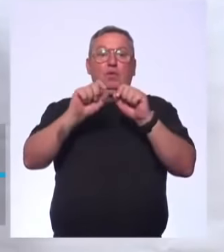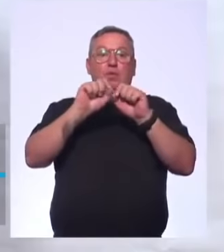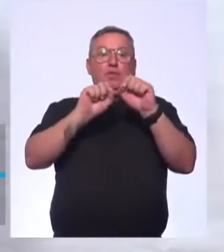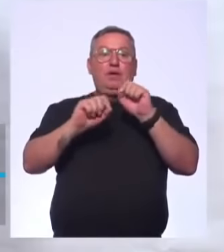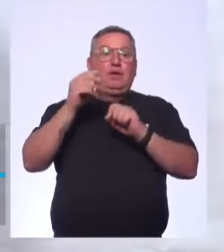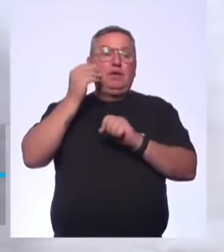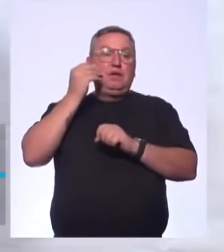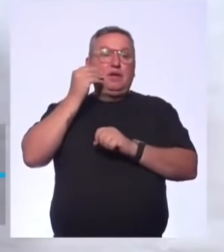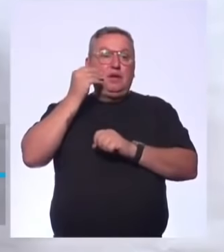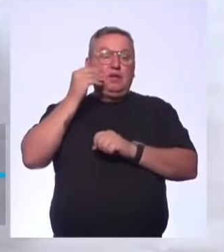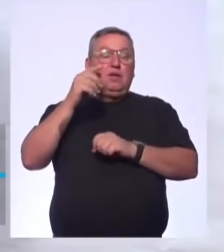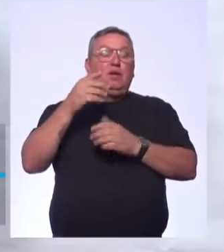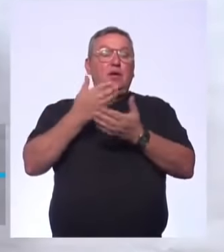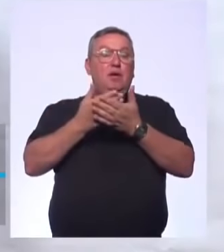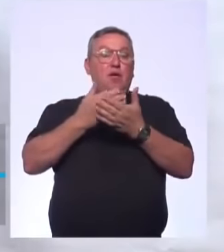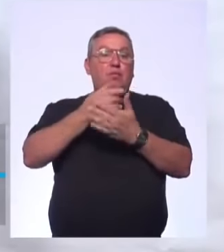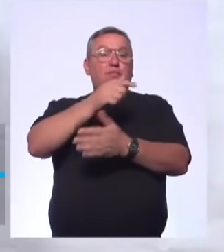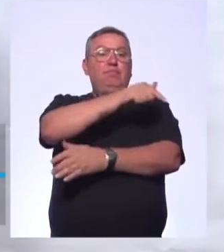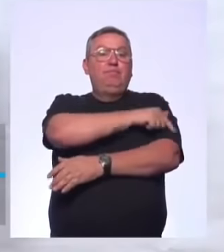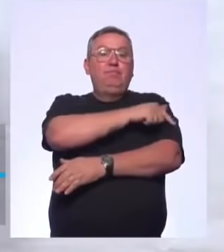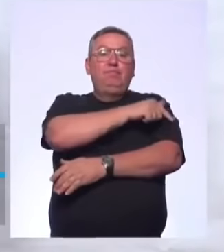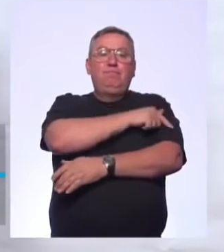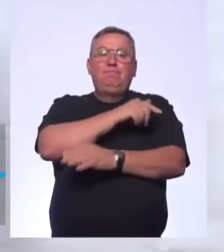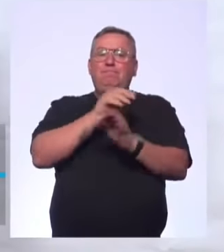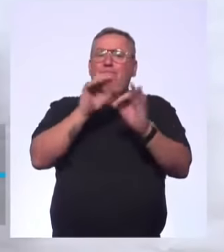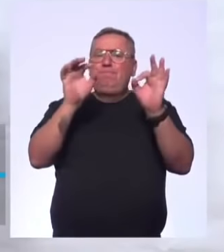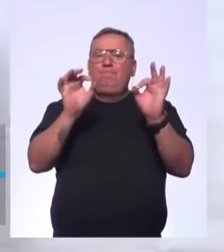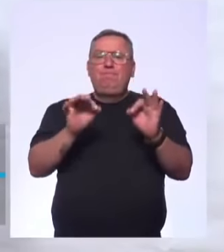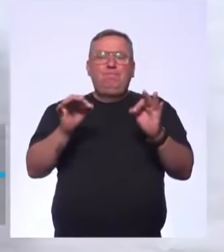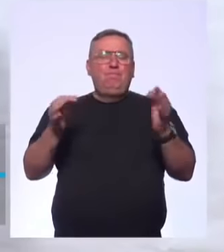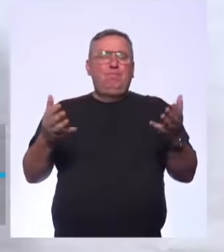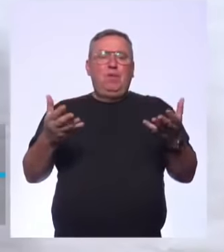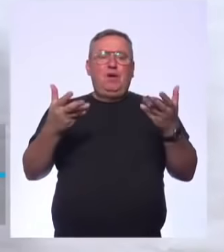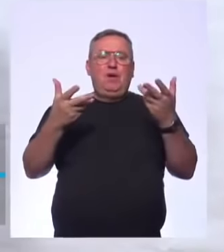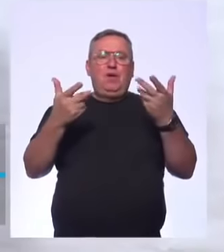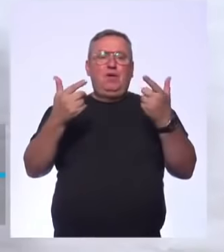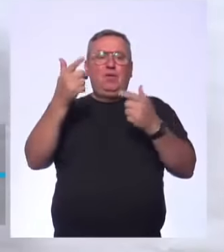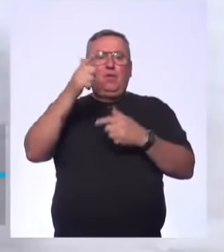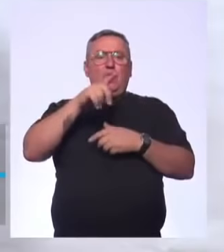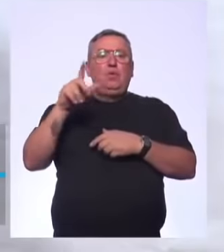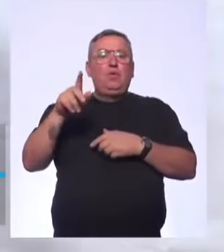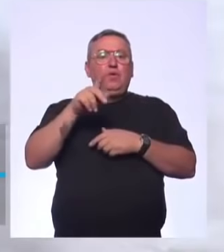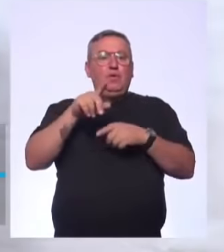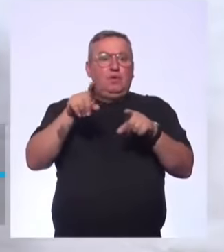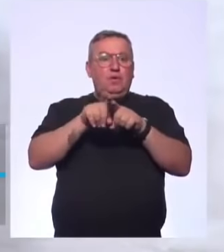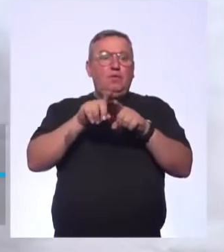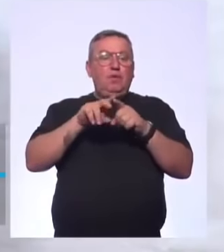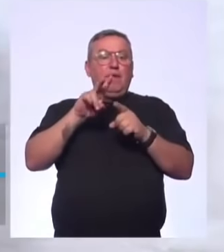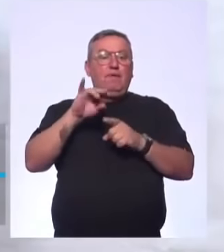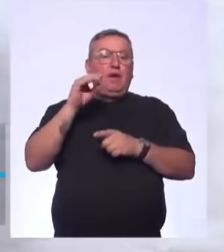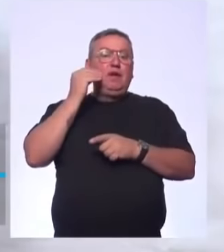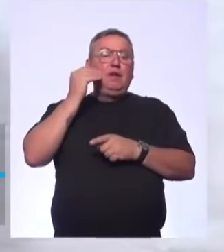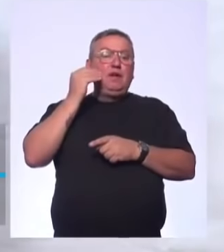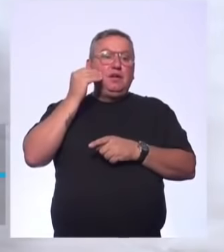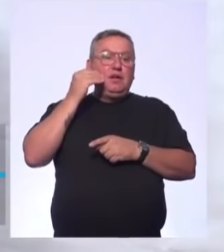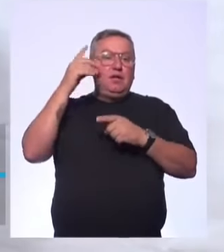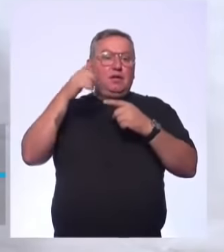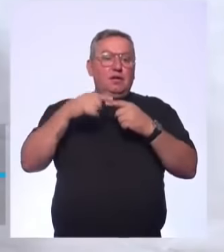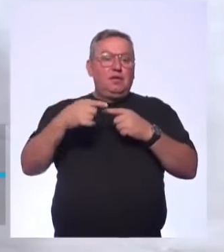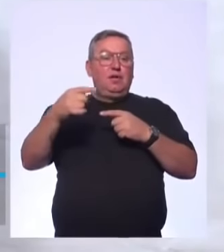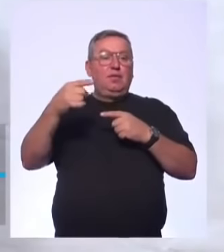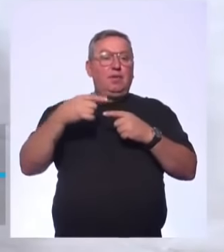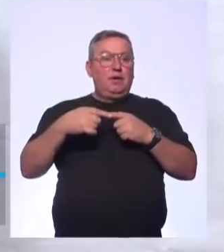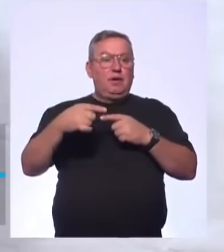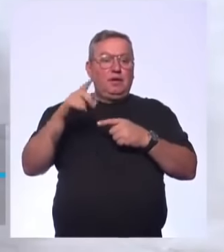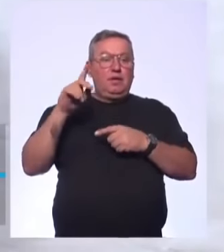Na aula do 7º ano, foi tudo certinho, bem bacana. Outros professores vão testar aí o quiz durante a semana, acho que a